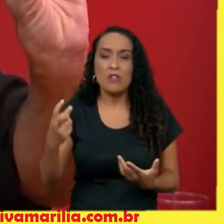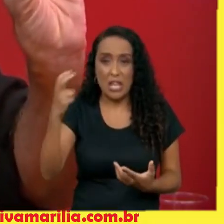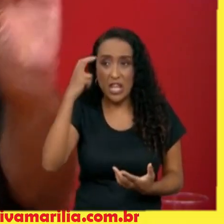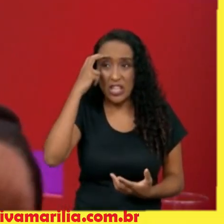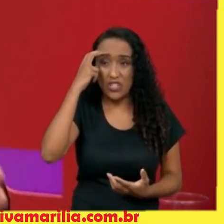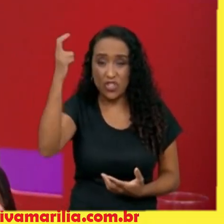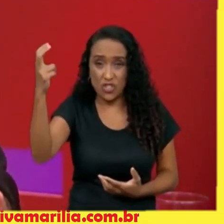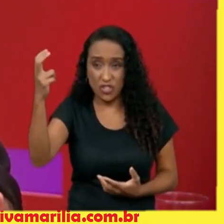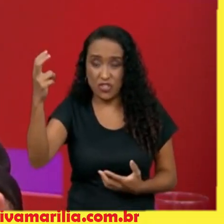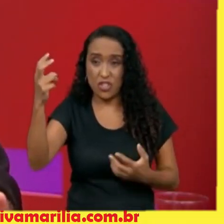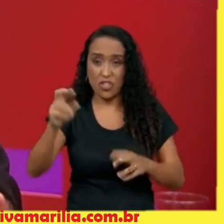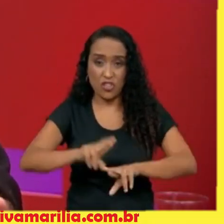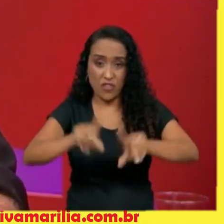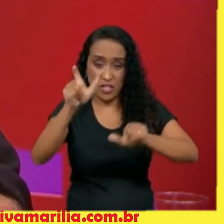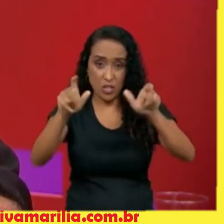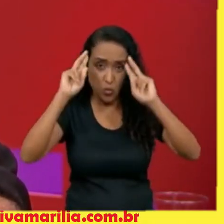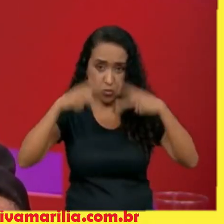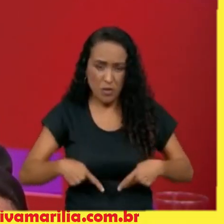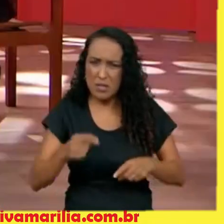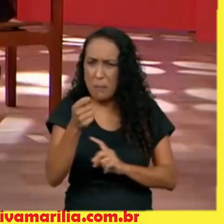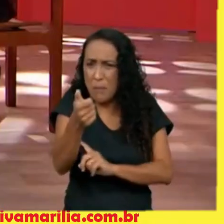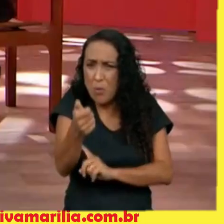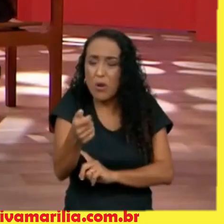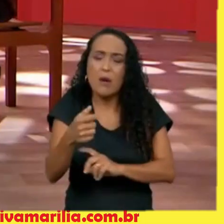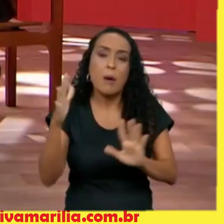mínima. Então, não é inteligência. A questão é,